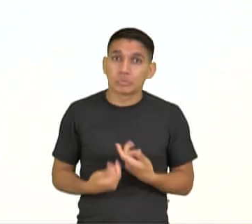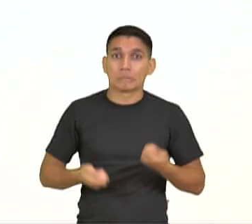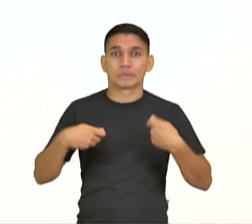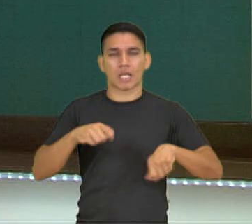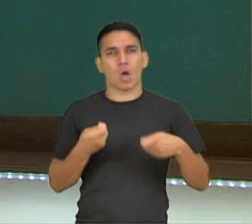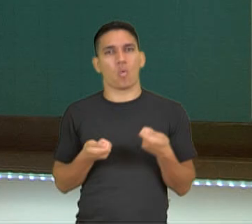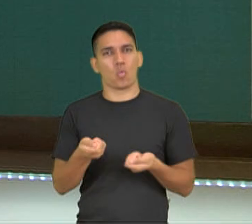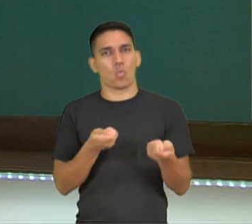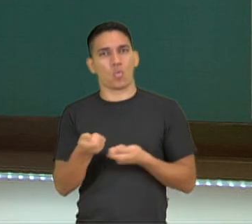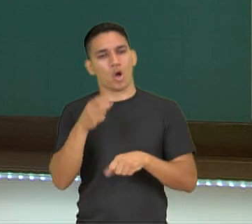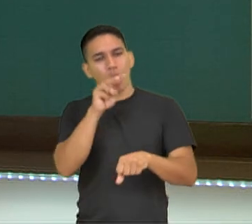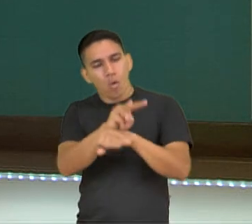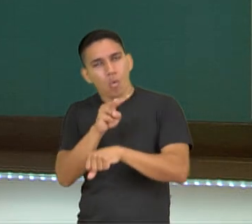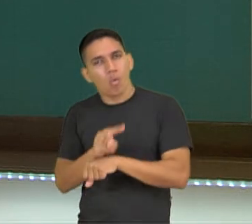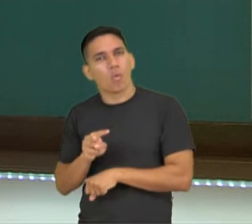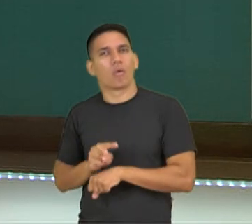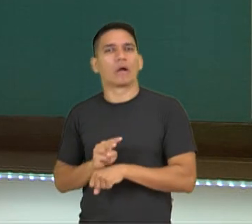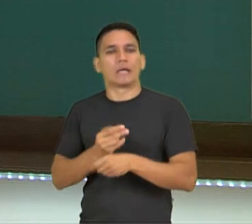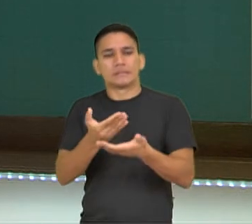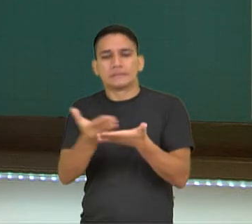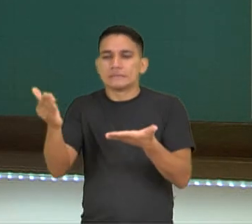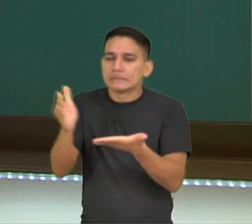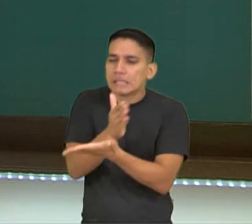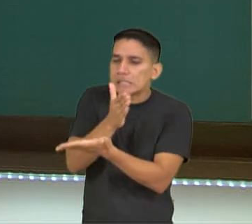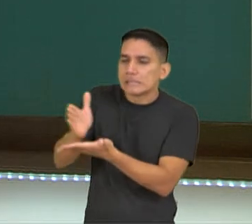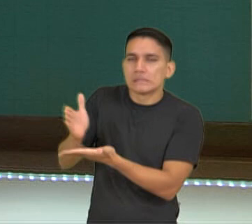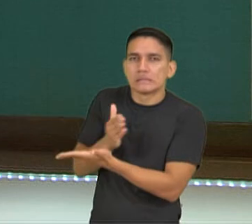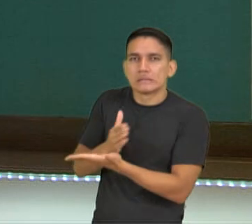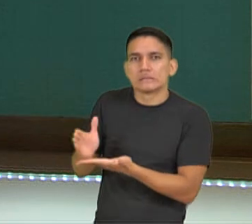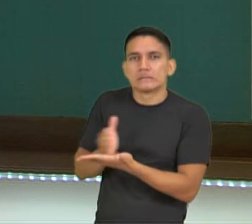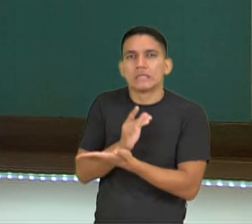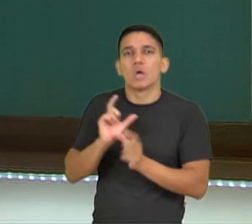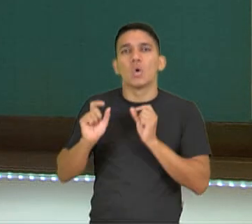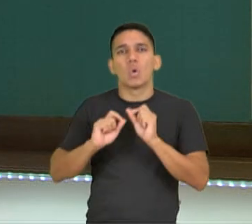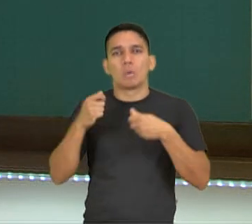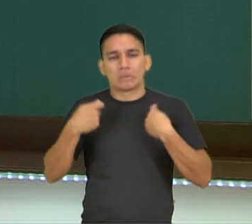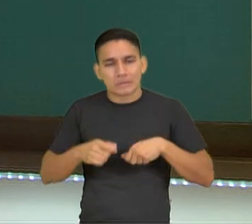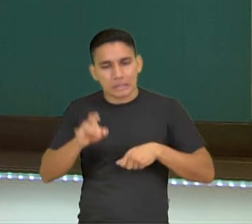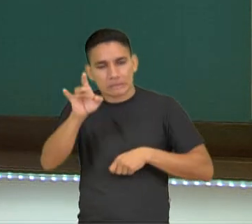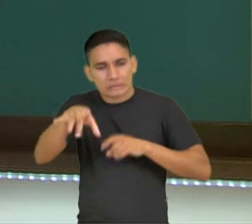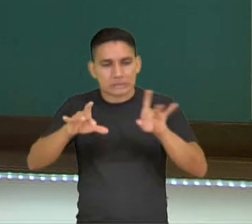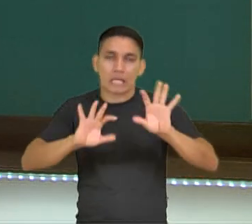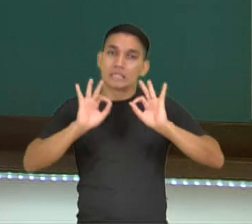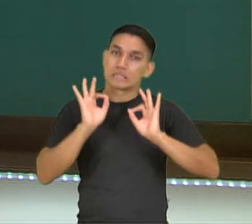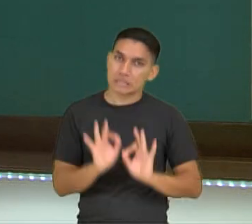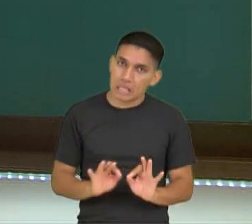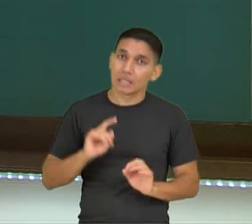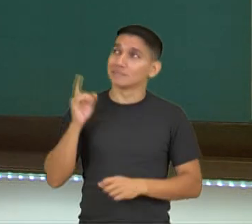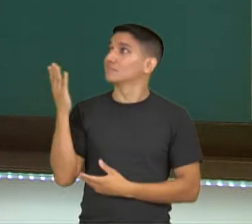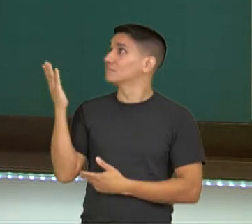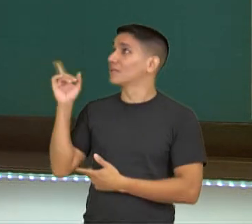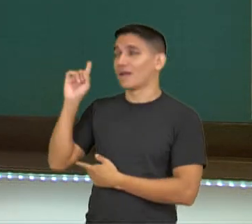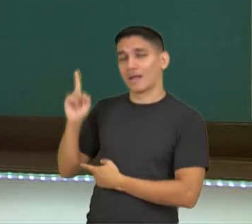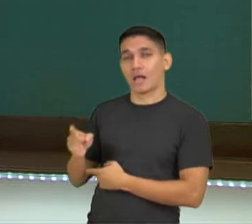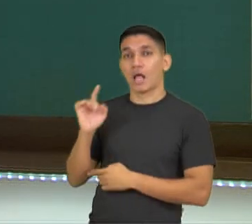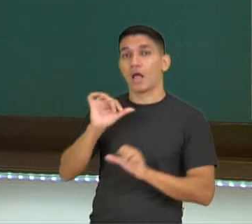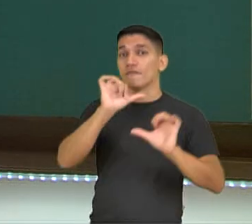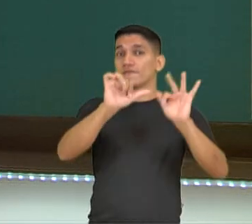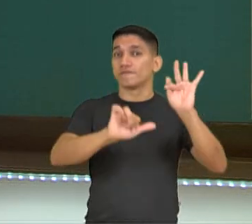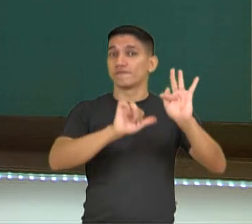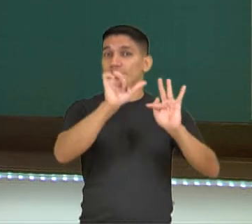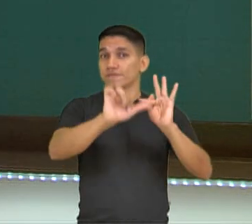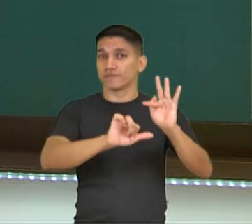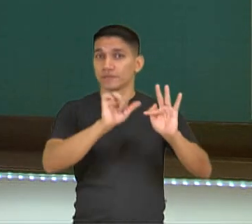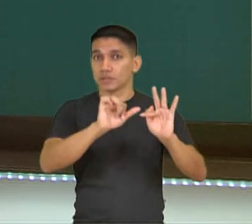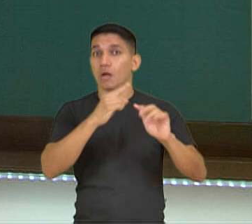tomar cuidado, vamos separar, descartar, fazer tudo certinho, certo? Então, e isso aqui é um fenômeno físico, tá? Aonde ocorre